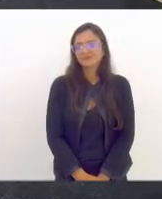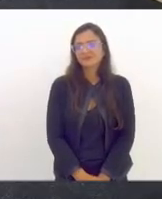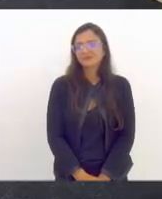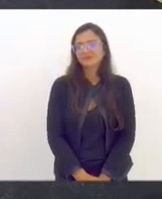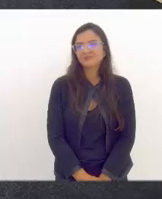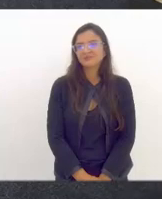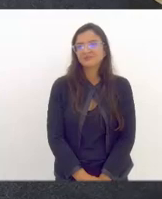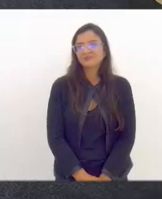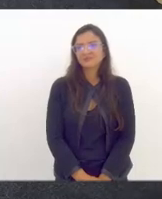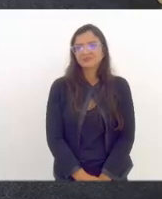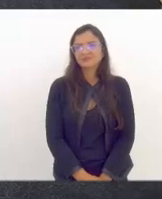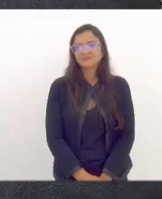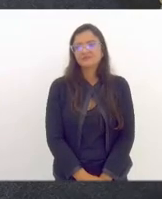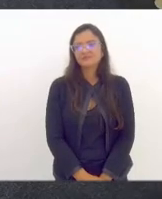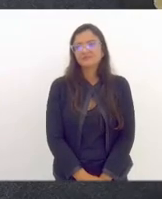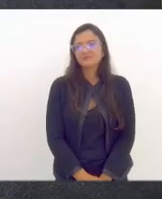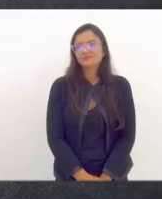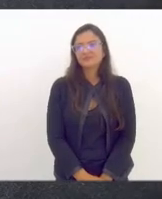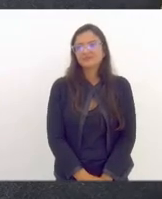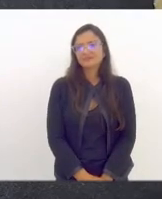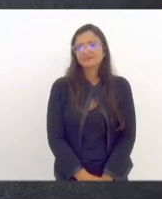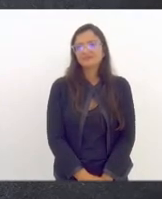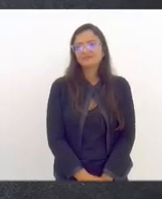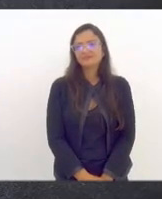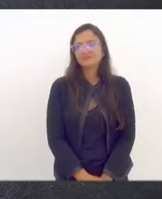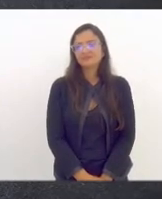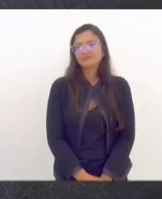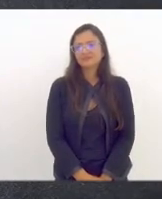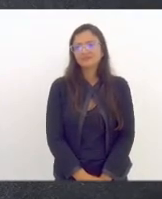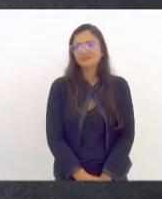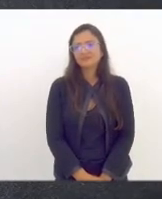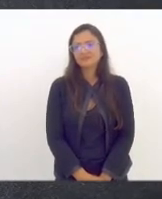momento lindo abraço foto